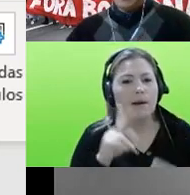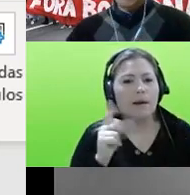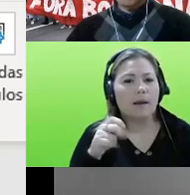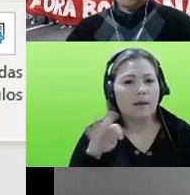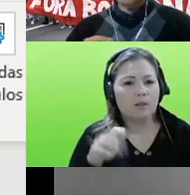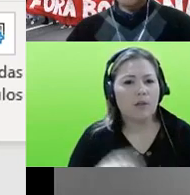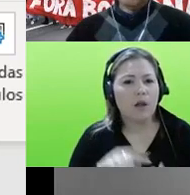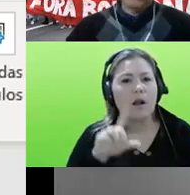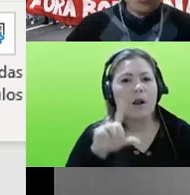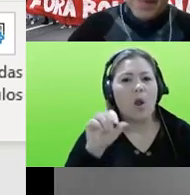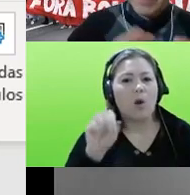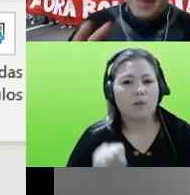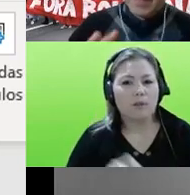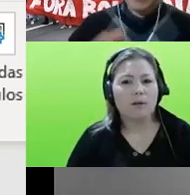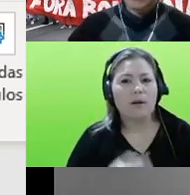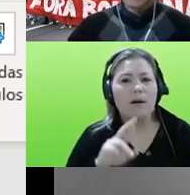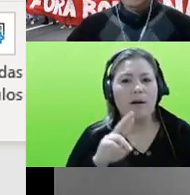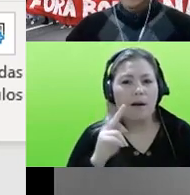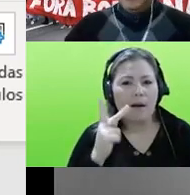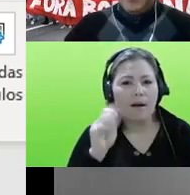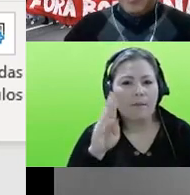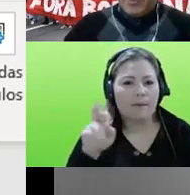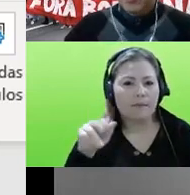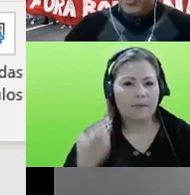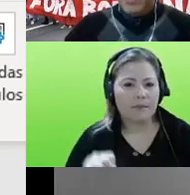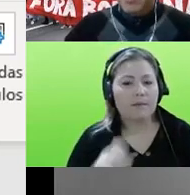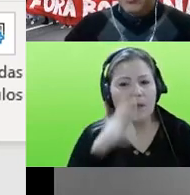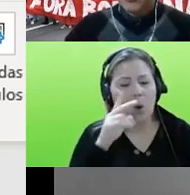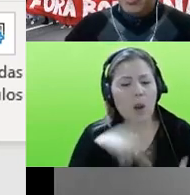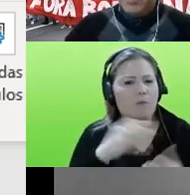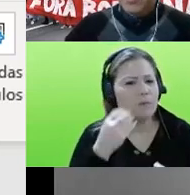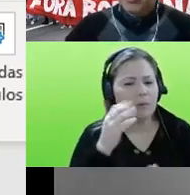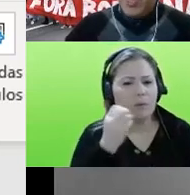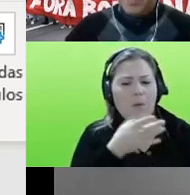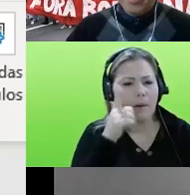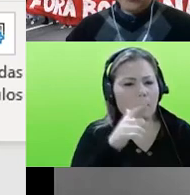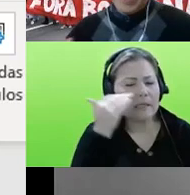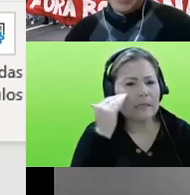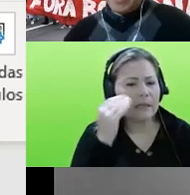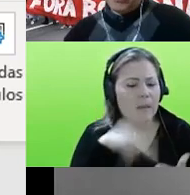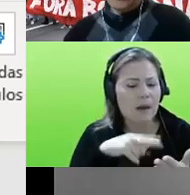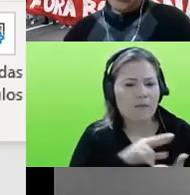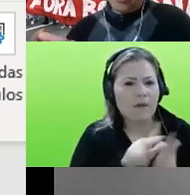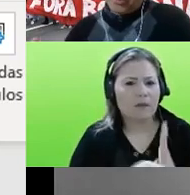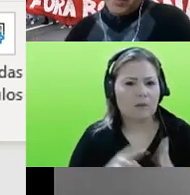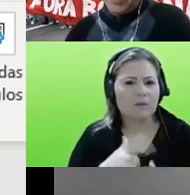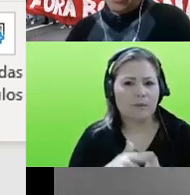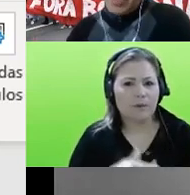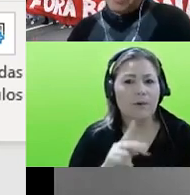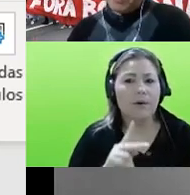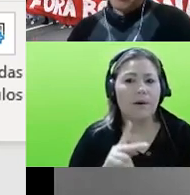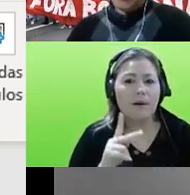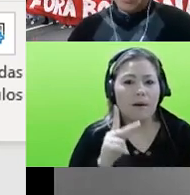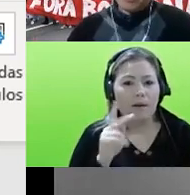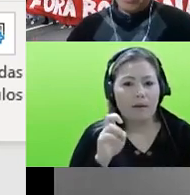e Habermas. É um livro muito bom para entender vários problemas que estão presentes no Habermas. O Ken é conhecido como especialista